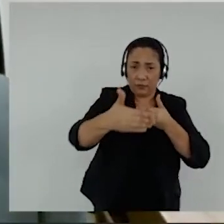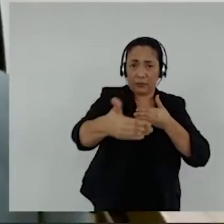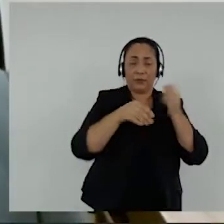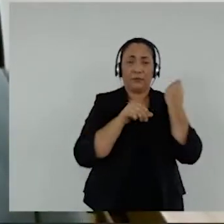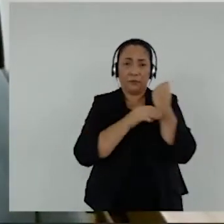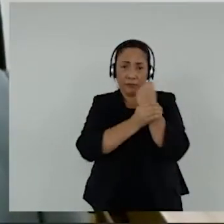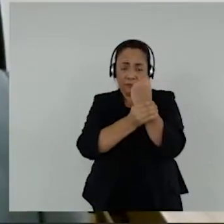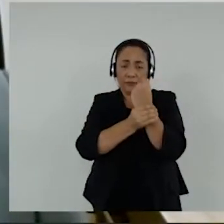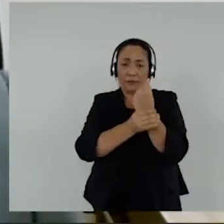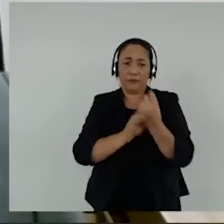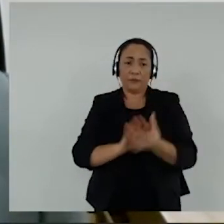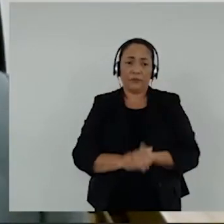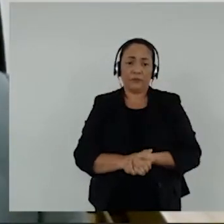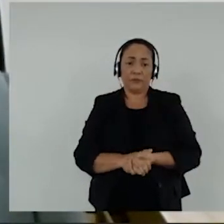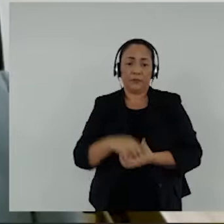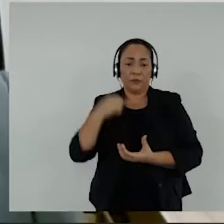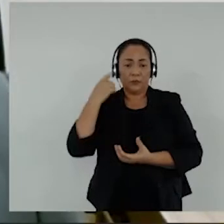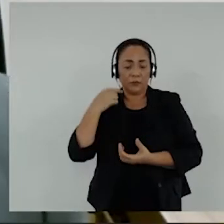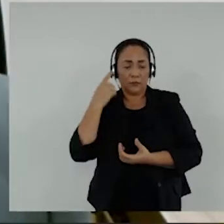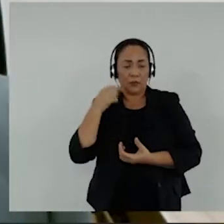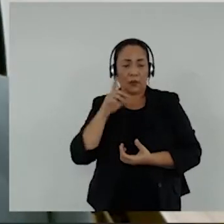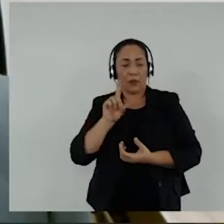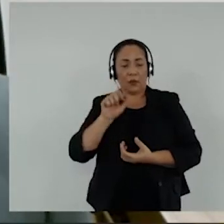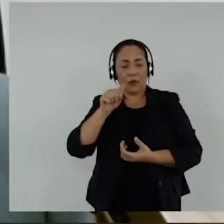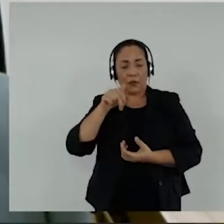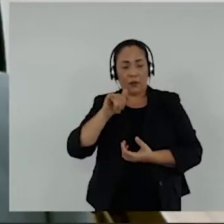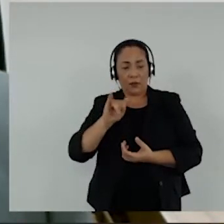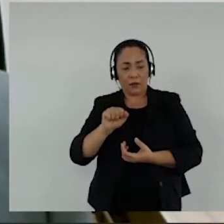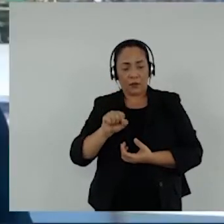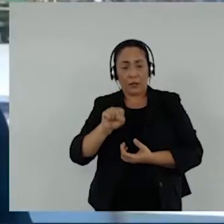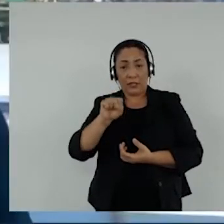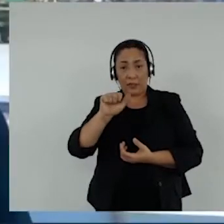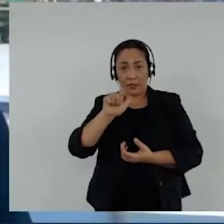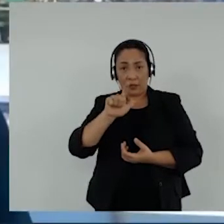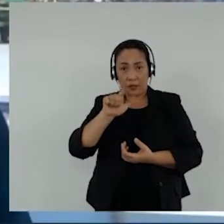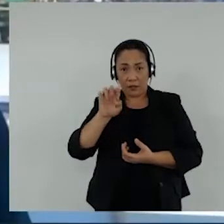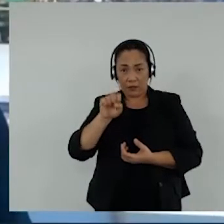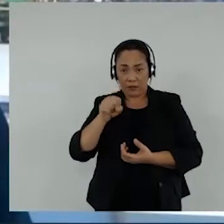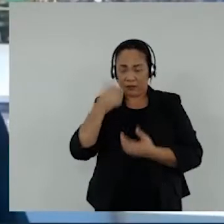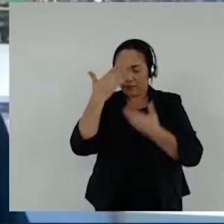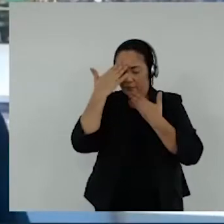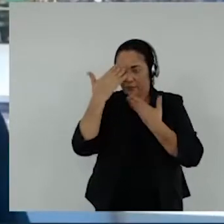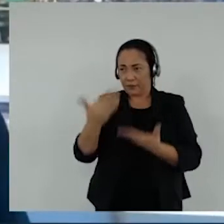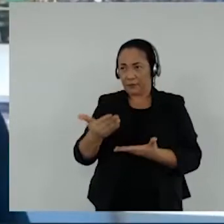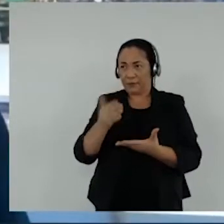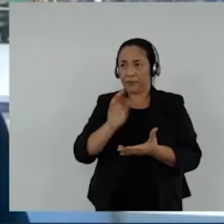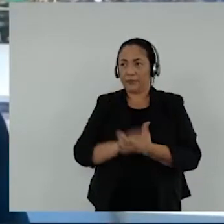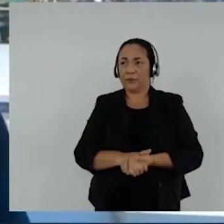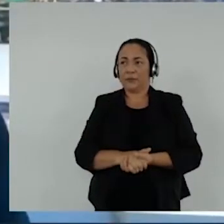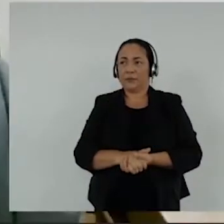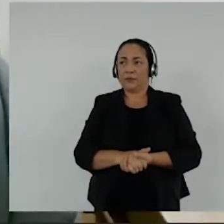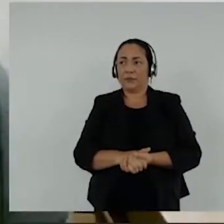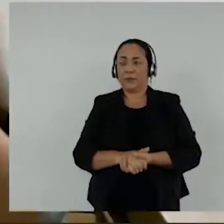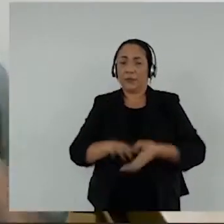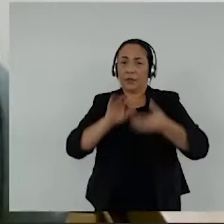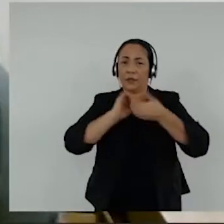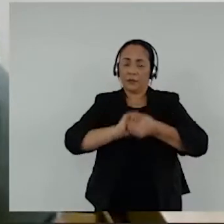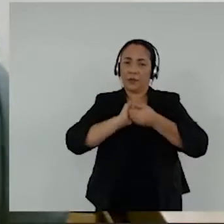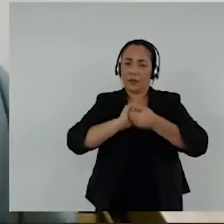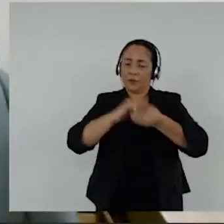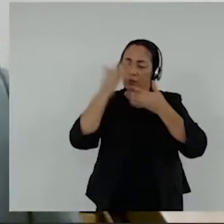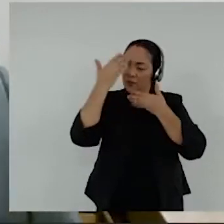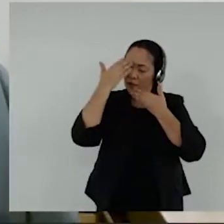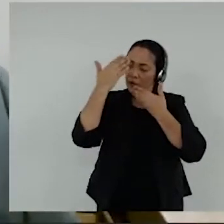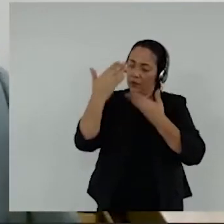segurança. Doutor Dani Salles, seja muito bem-vindo. Obrigado, eu que agradeço. Eu já, desde logo, o saúdo e agradeço a